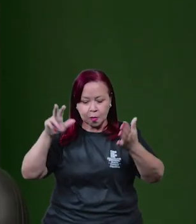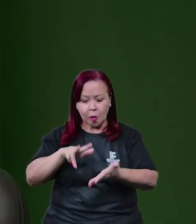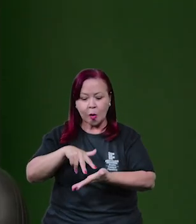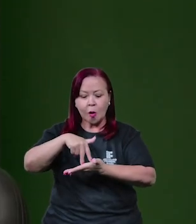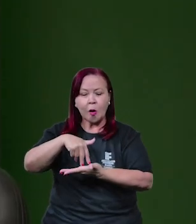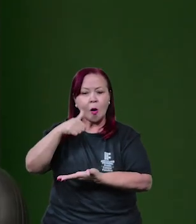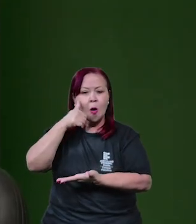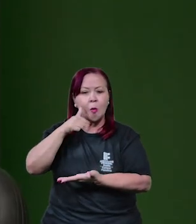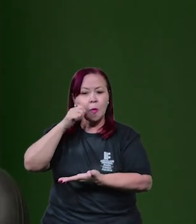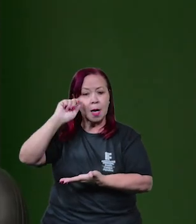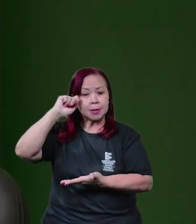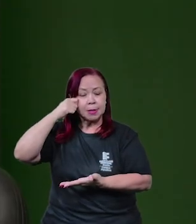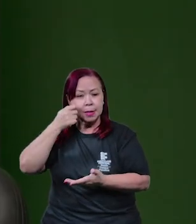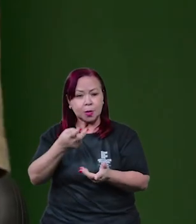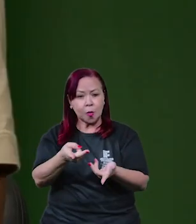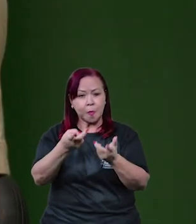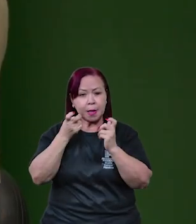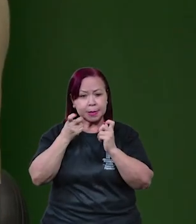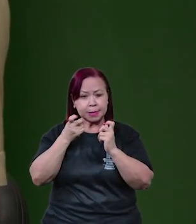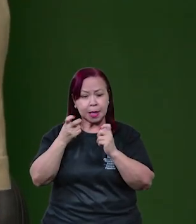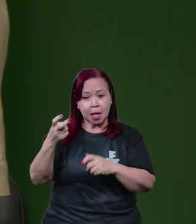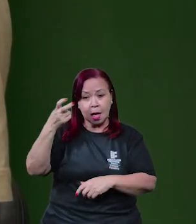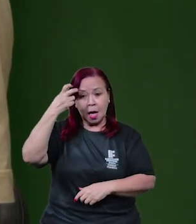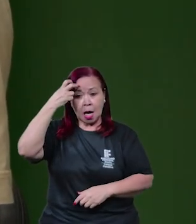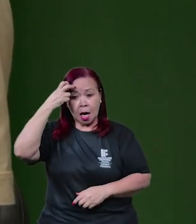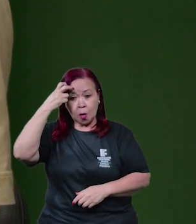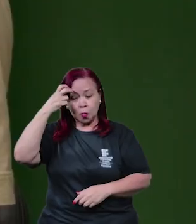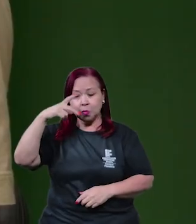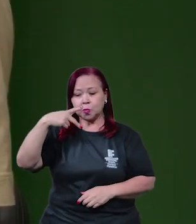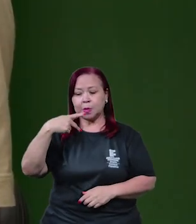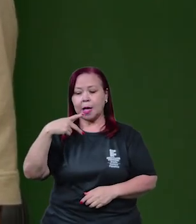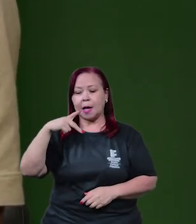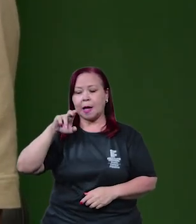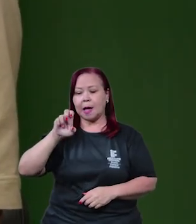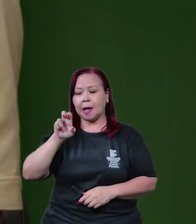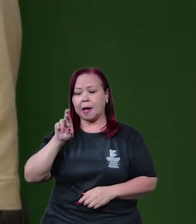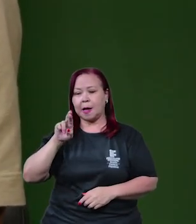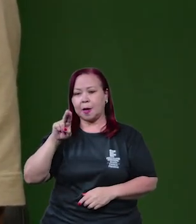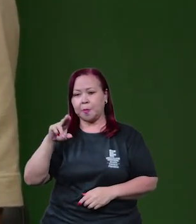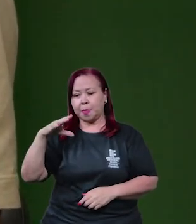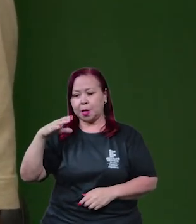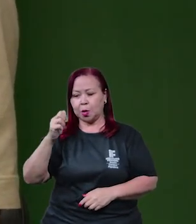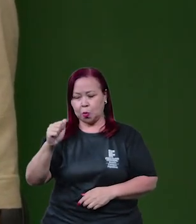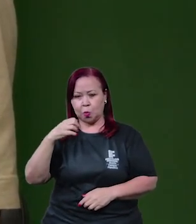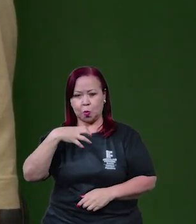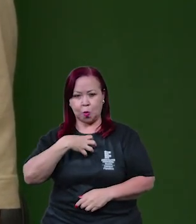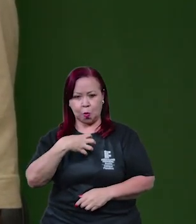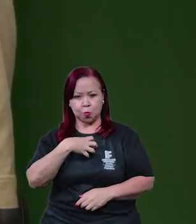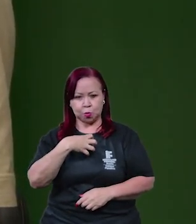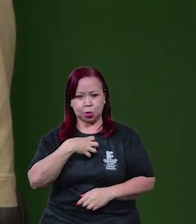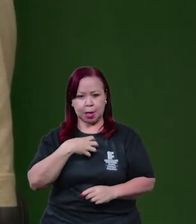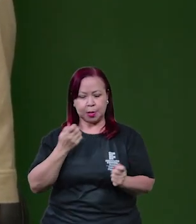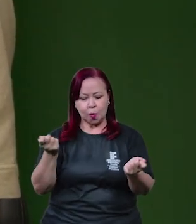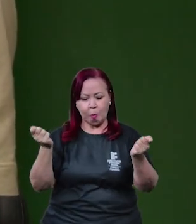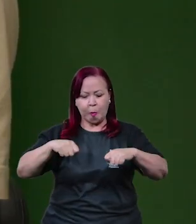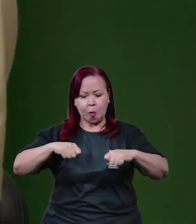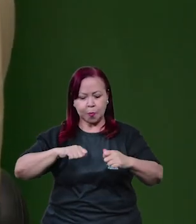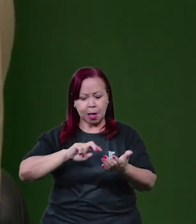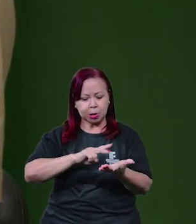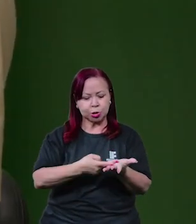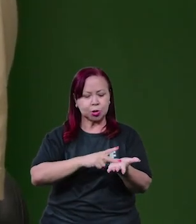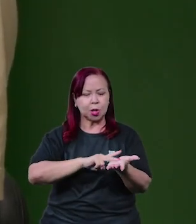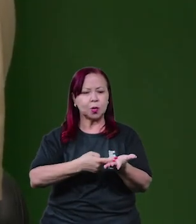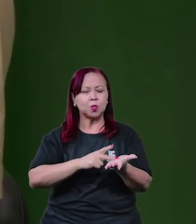assim. Eu vejo a cultura das laces também como uma forma muito potente de